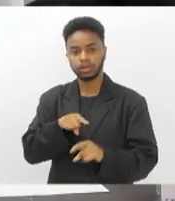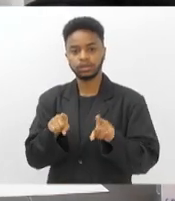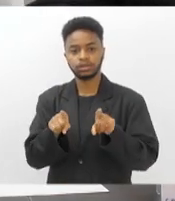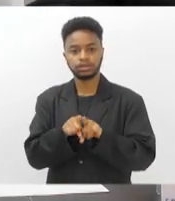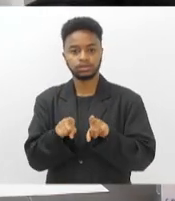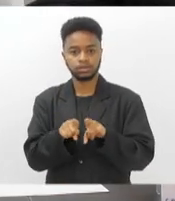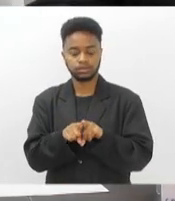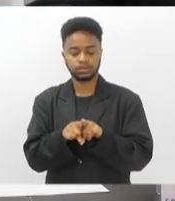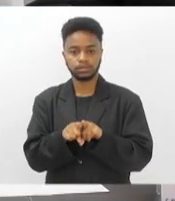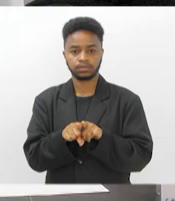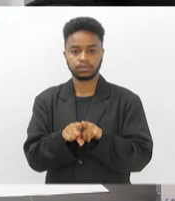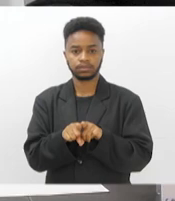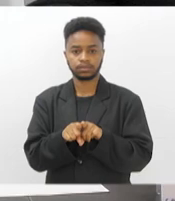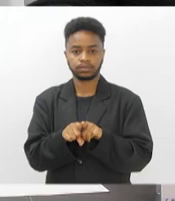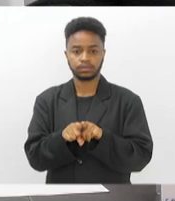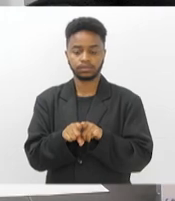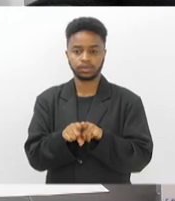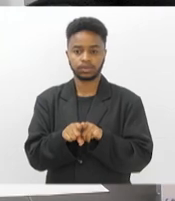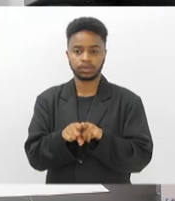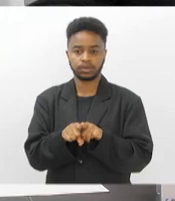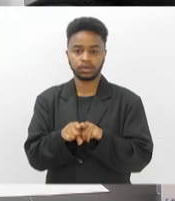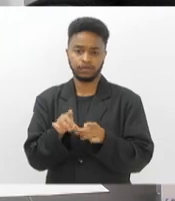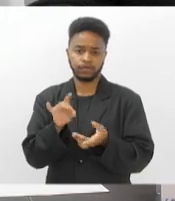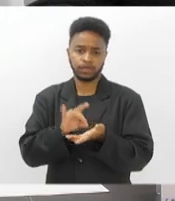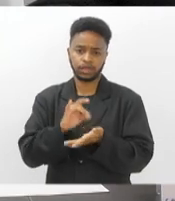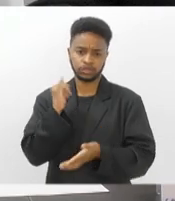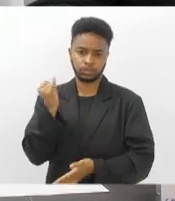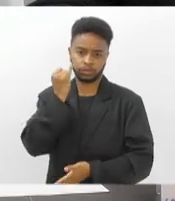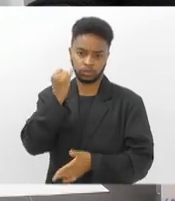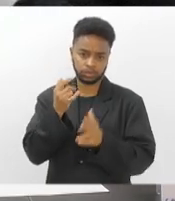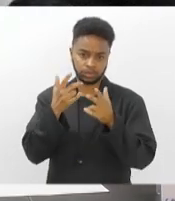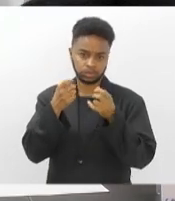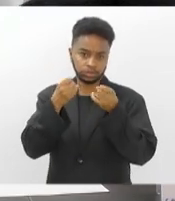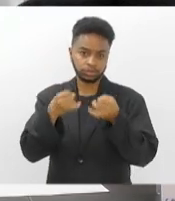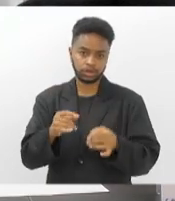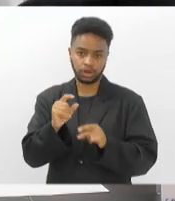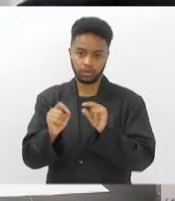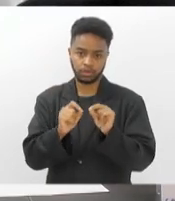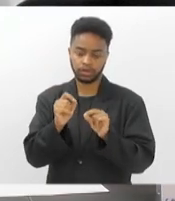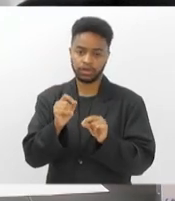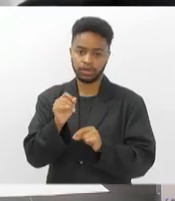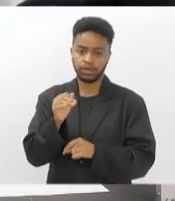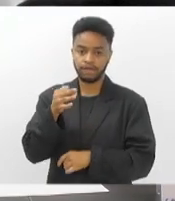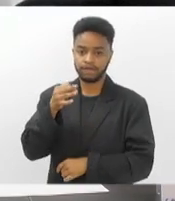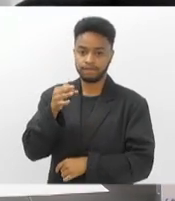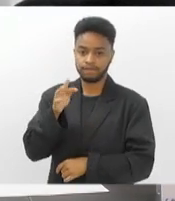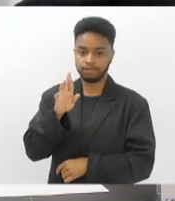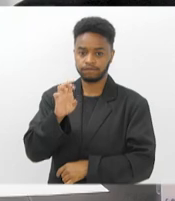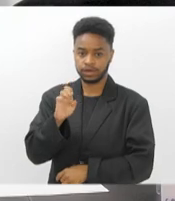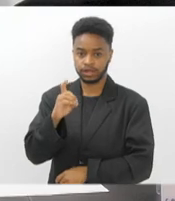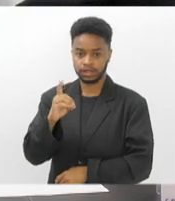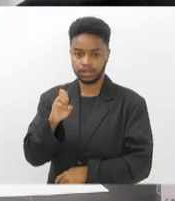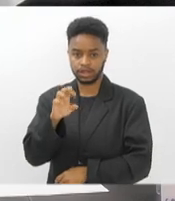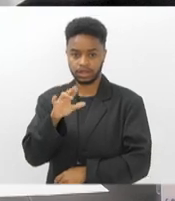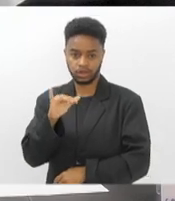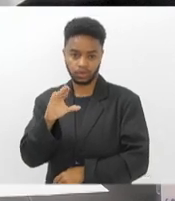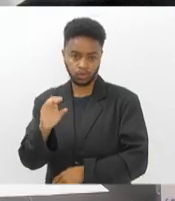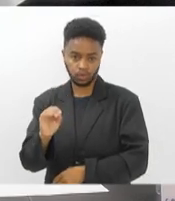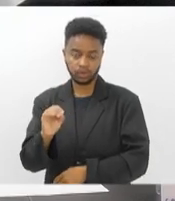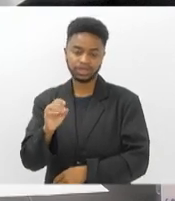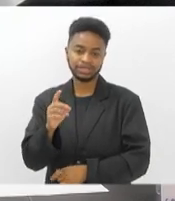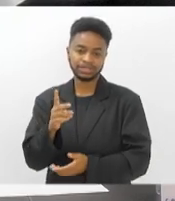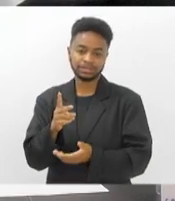eh na verdade isso é importante ressaltar que o Fred já Frederico tem isso né a gente é